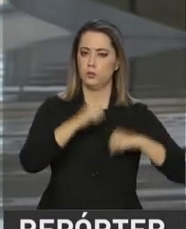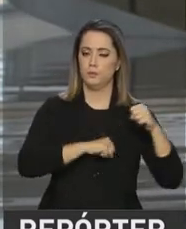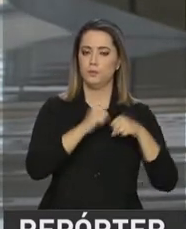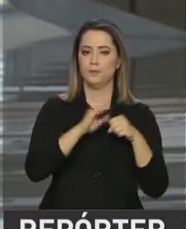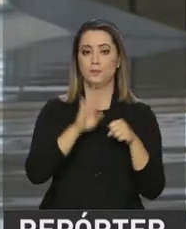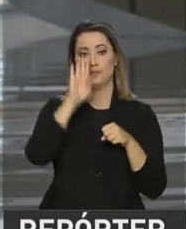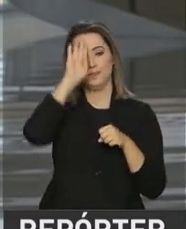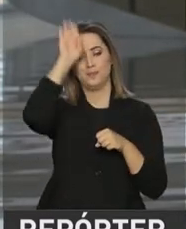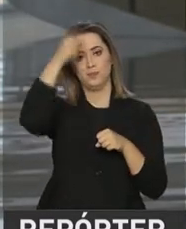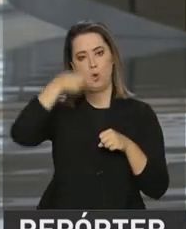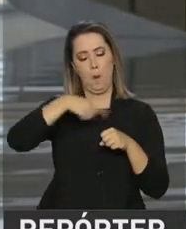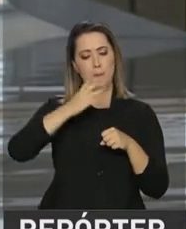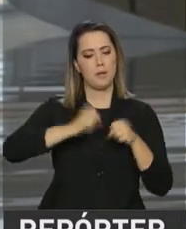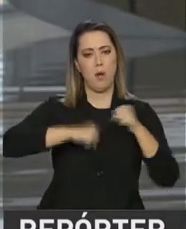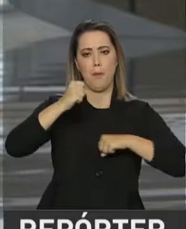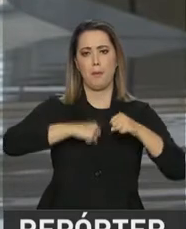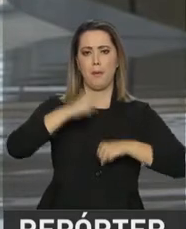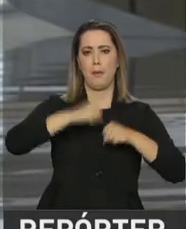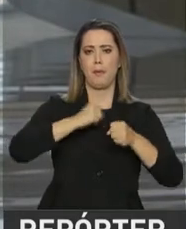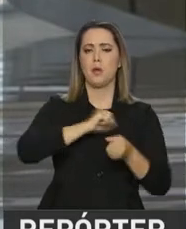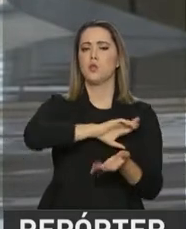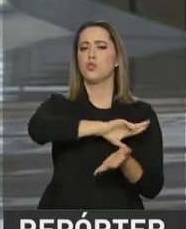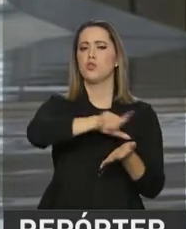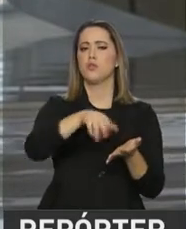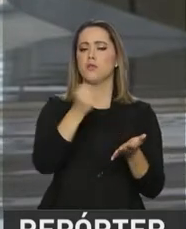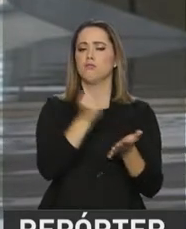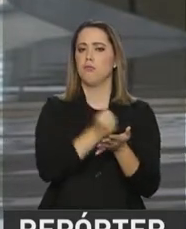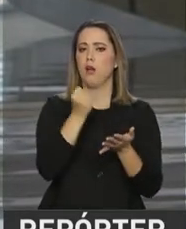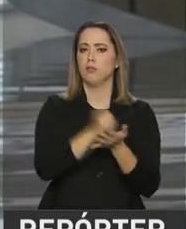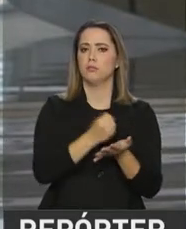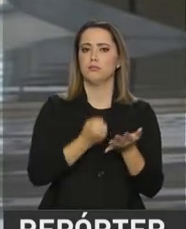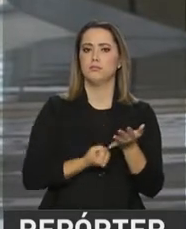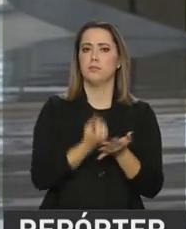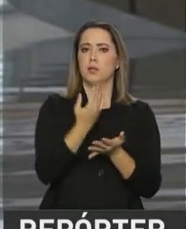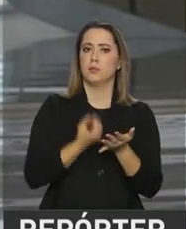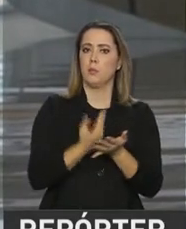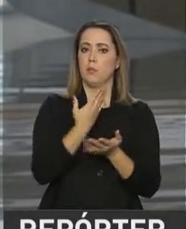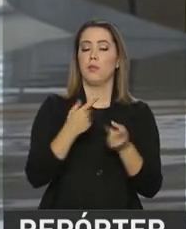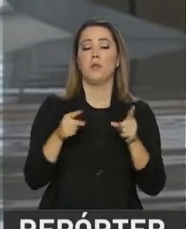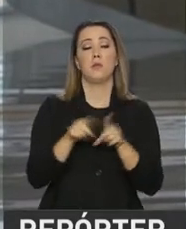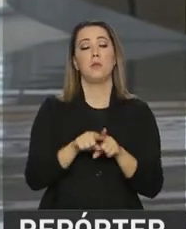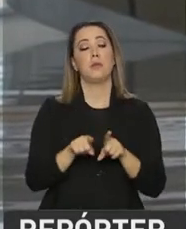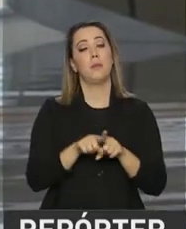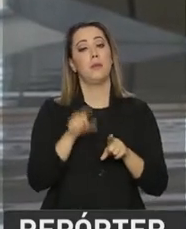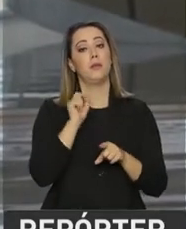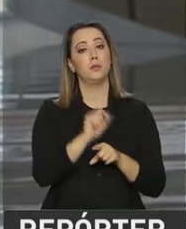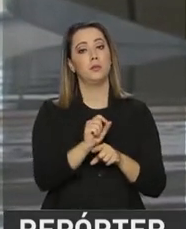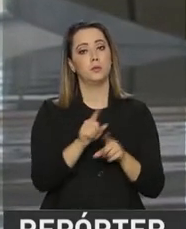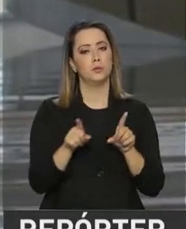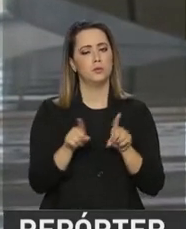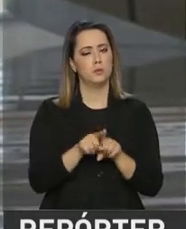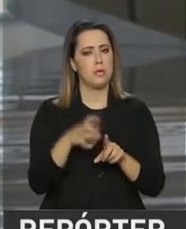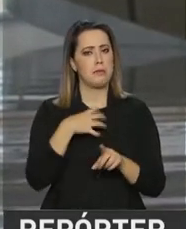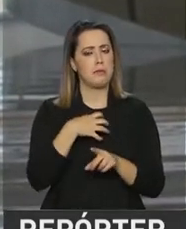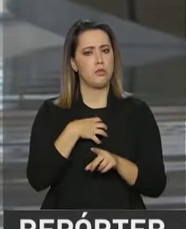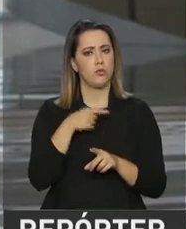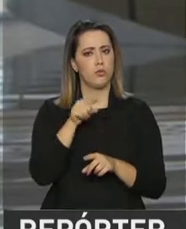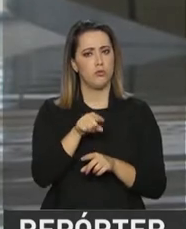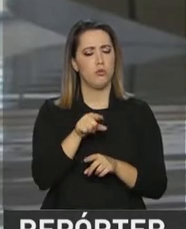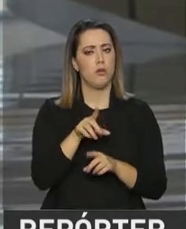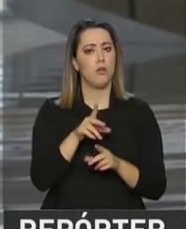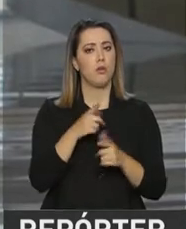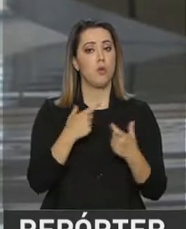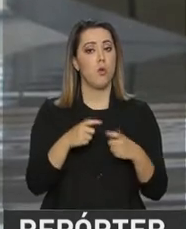segmento que puxou a geração de empregos em julho mas também essa geração de empregos foi sentida no